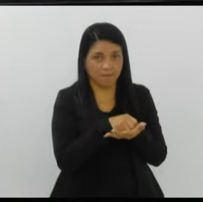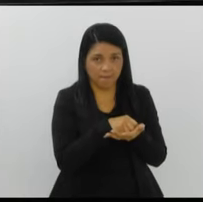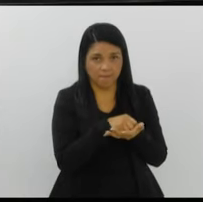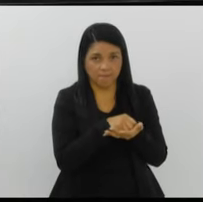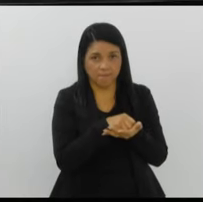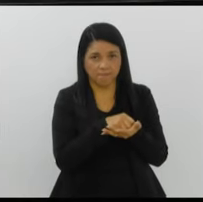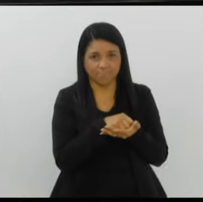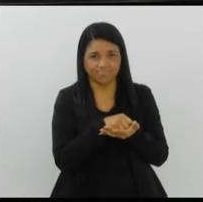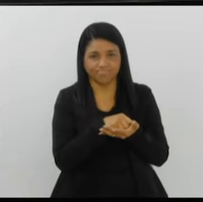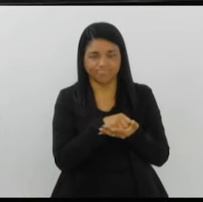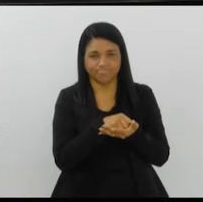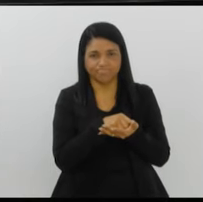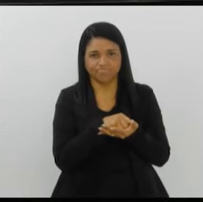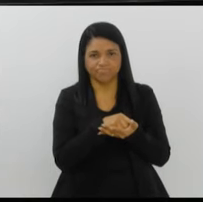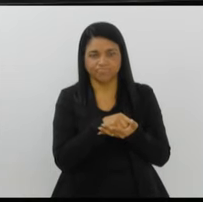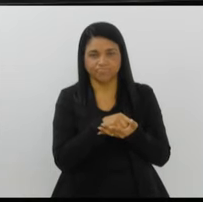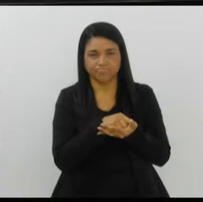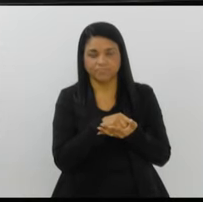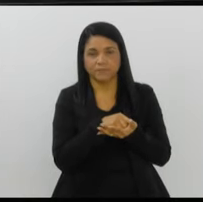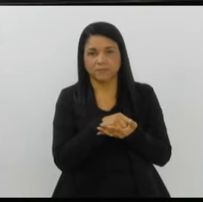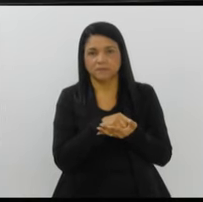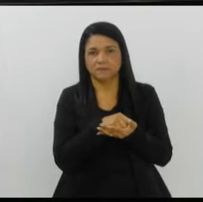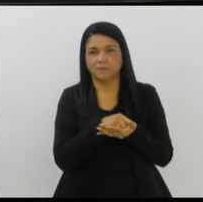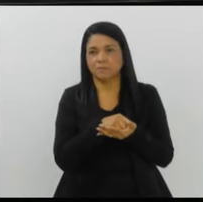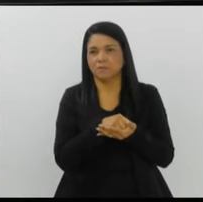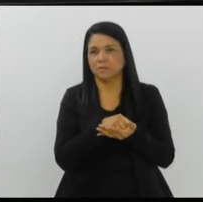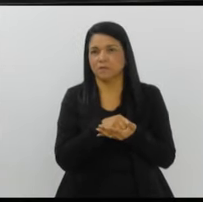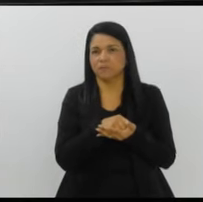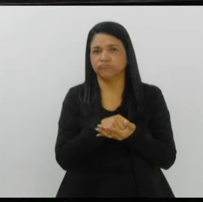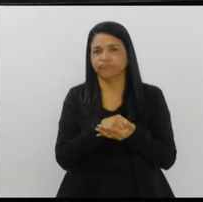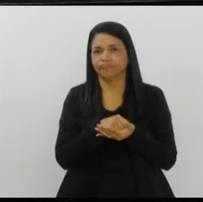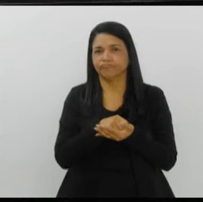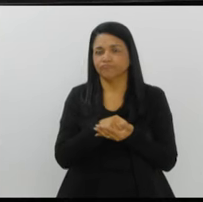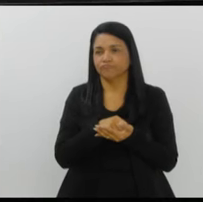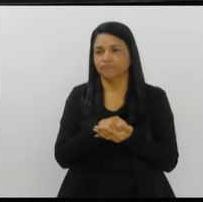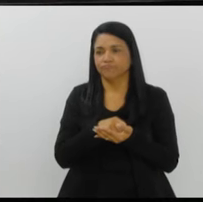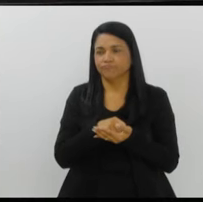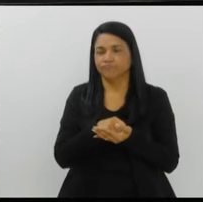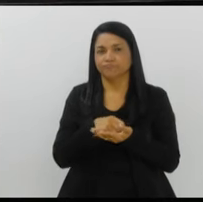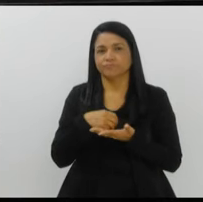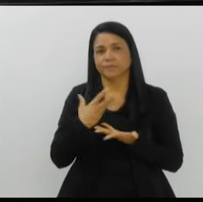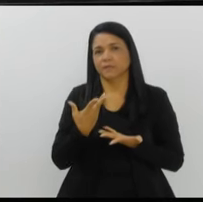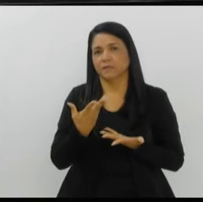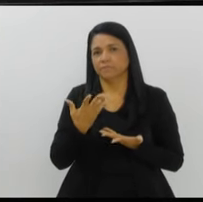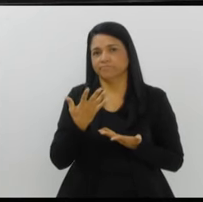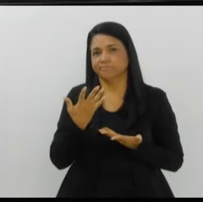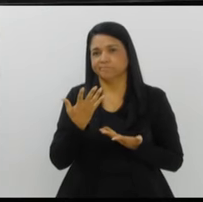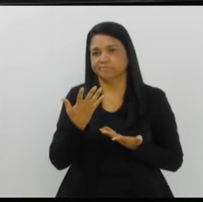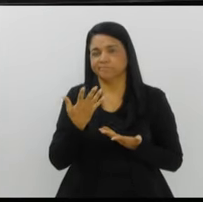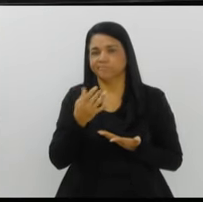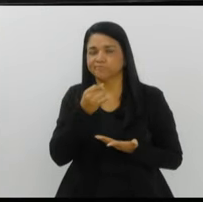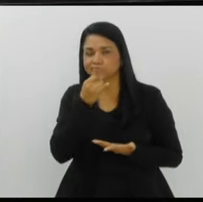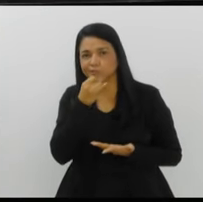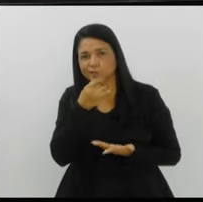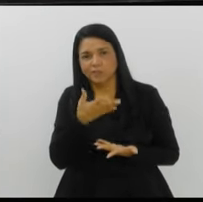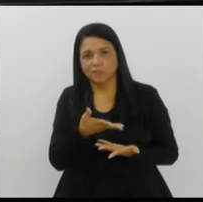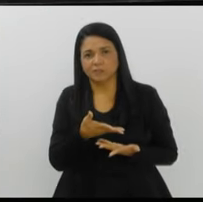a minha decepção e considero inaceitável